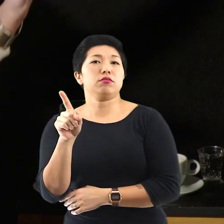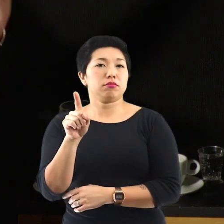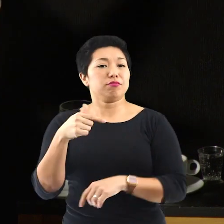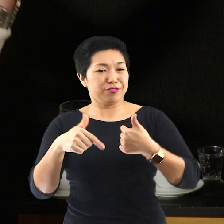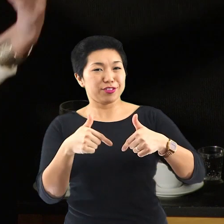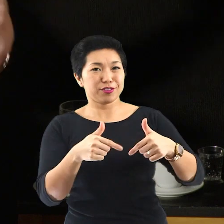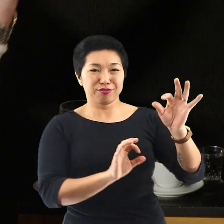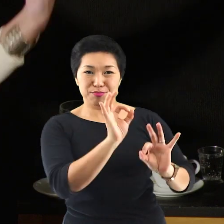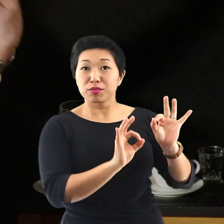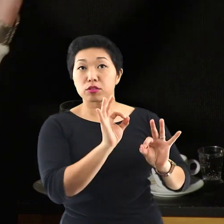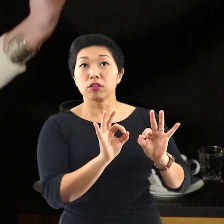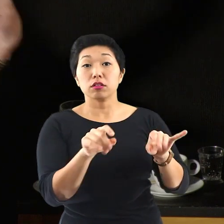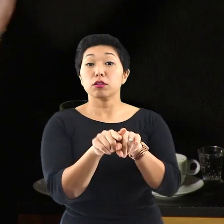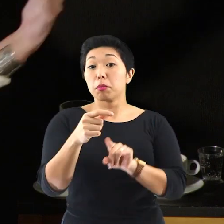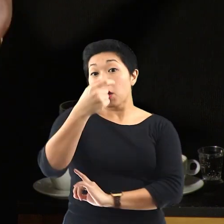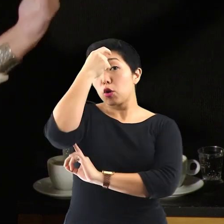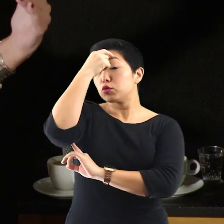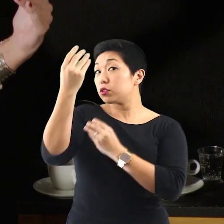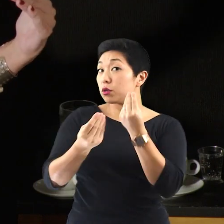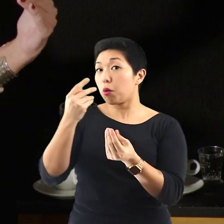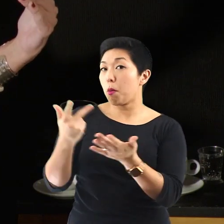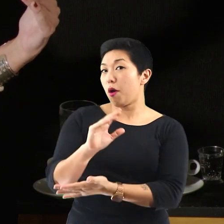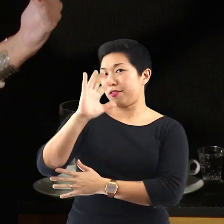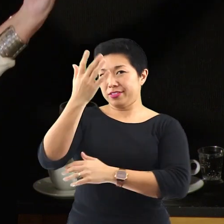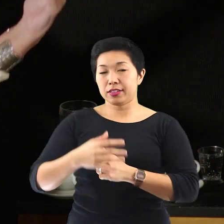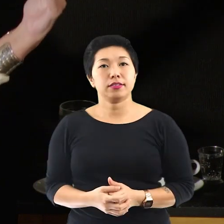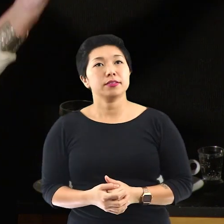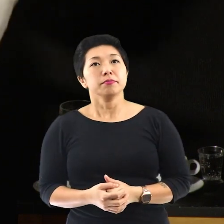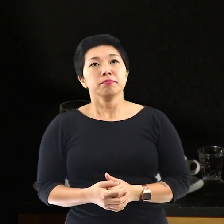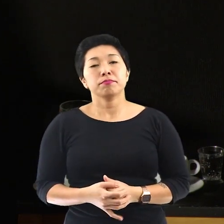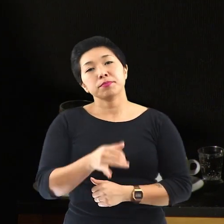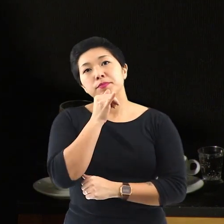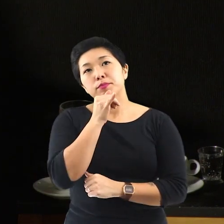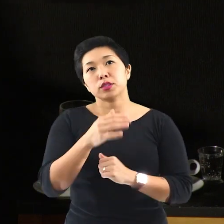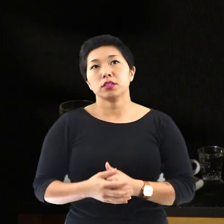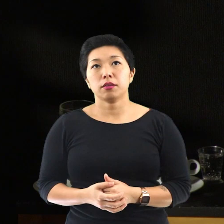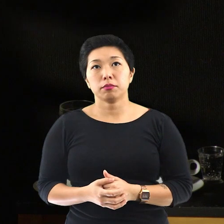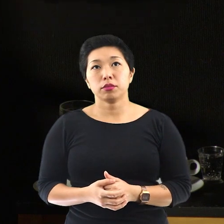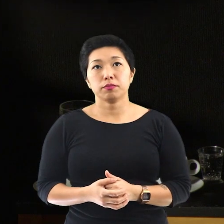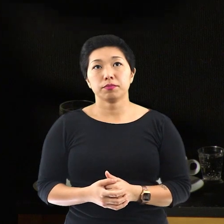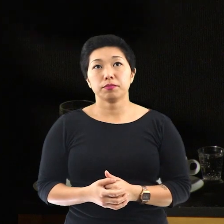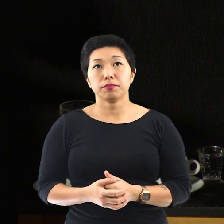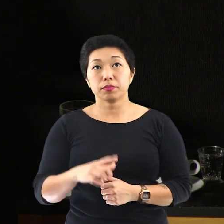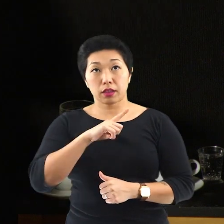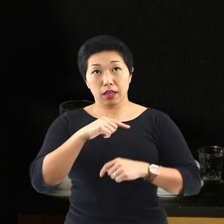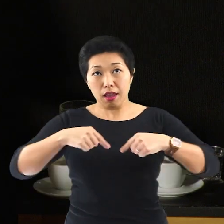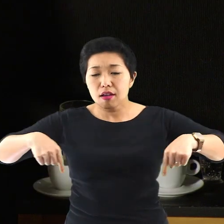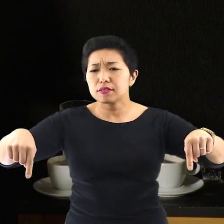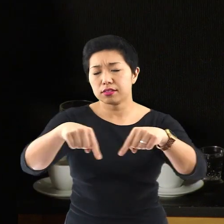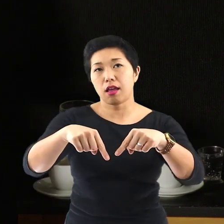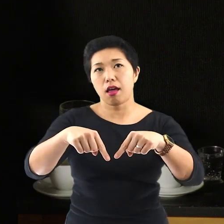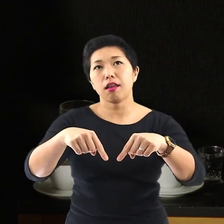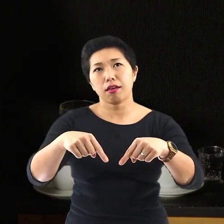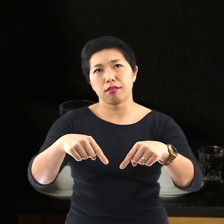trabalho e da forma como essa conscientização vem vindo. Por exemplo, aparece, né, a sala do